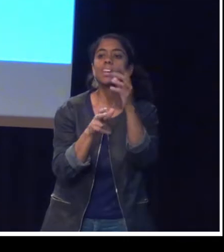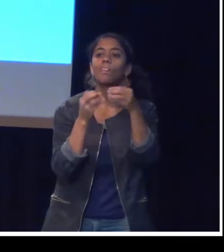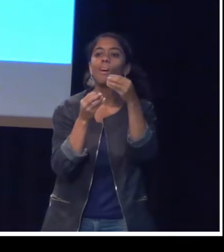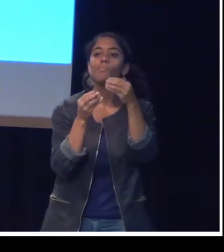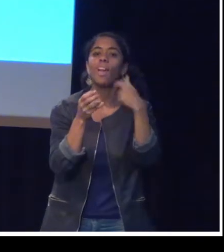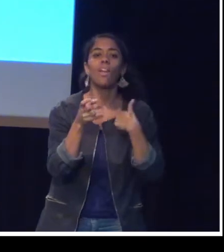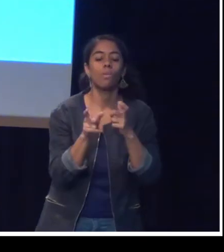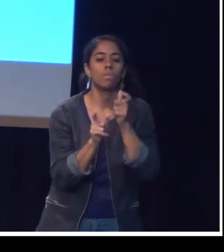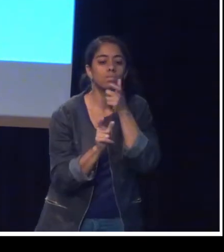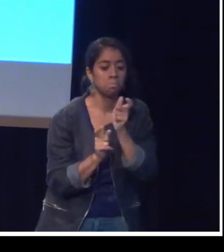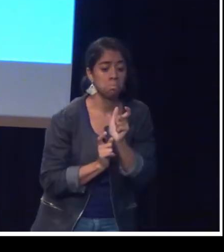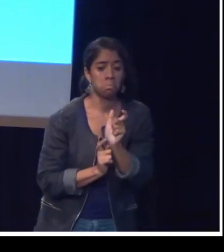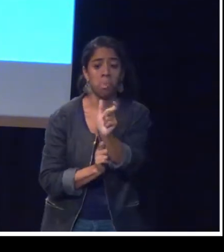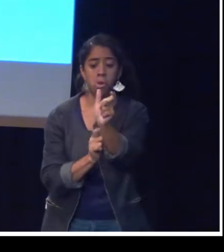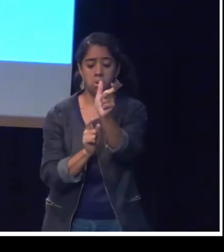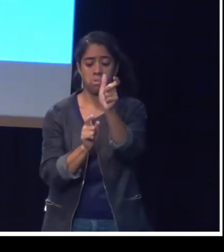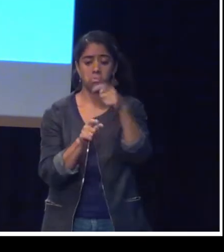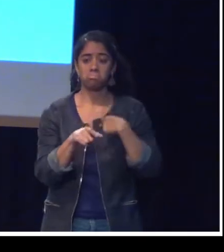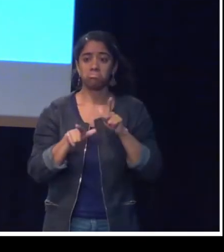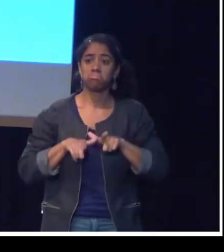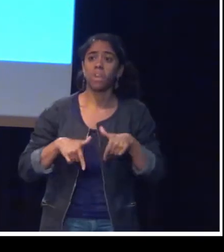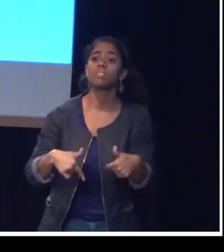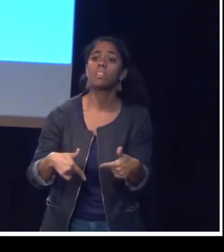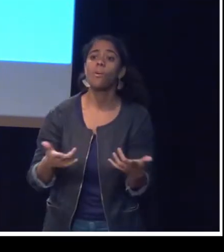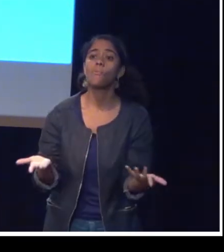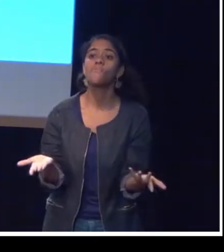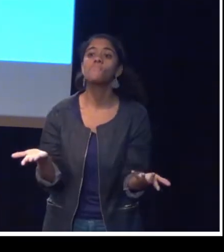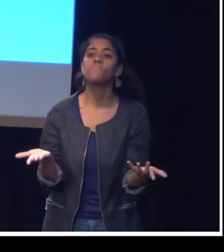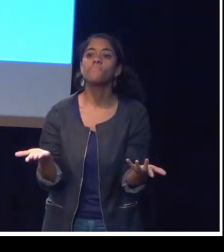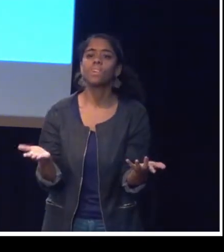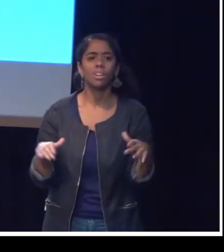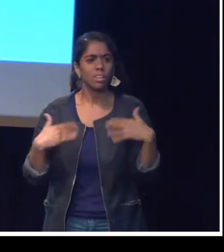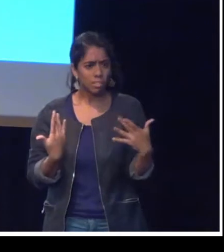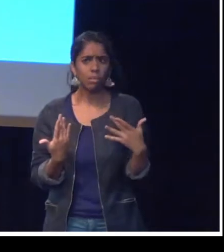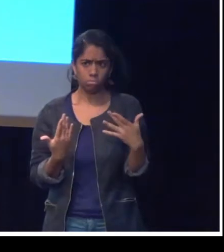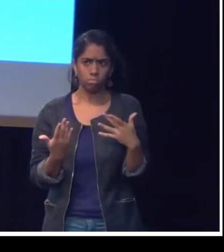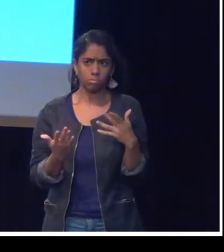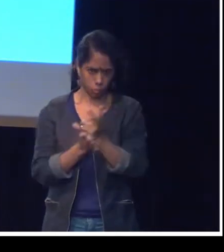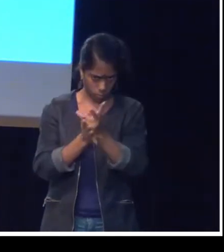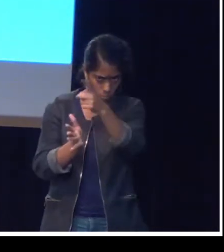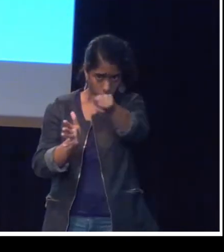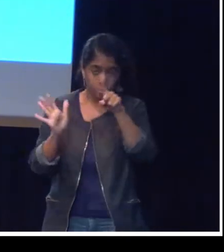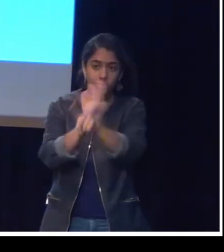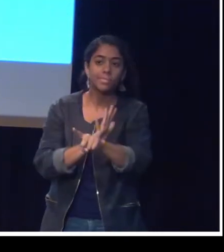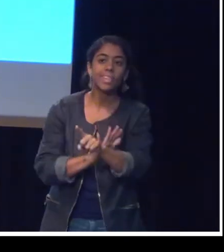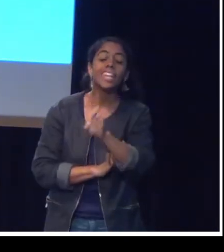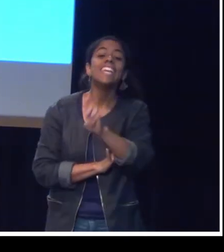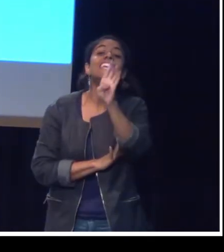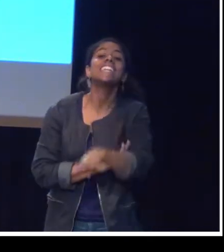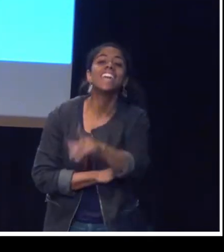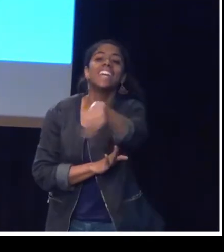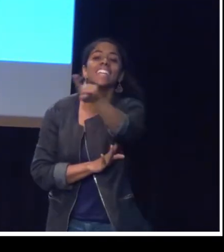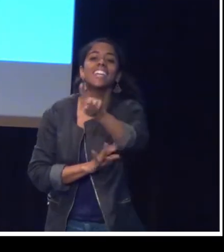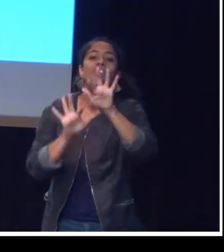ação. E aí, eu vou continuar perguntando. Quem saiu do grupo de WhatsApp da família por conta de discussões sobre